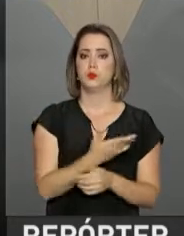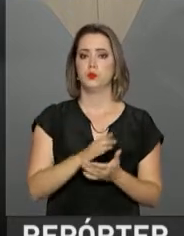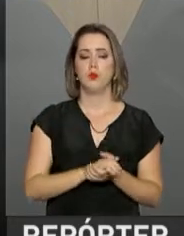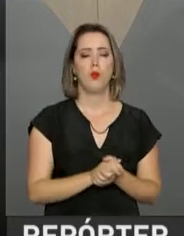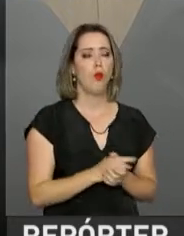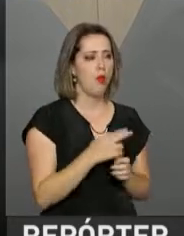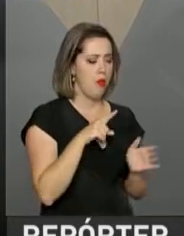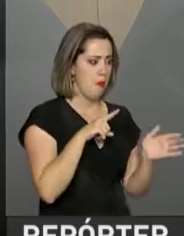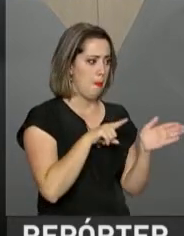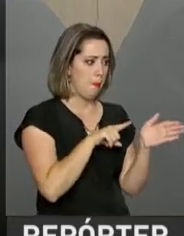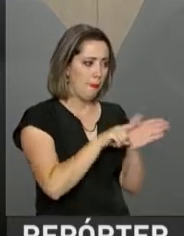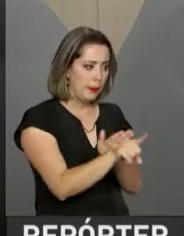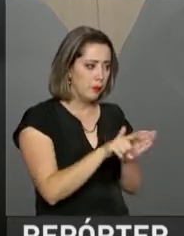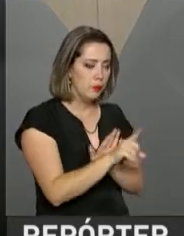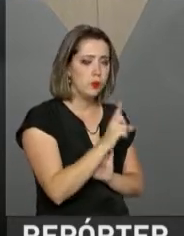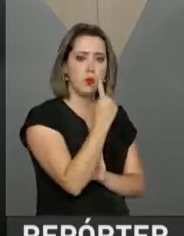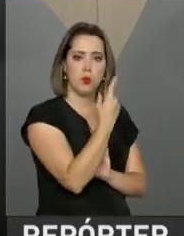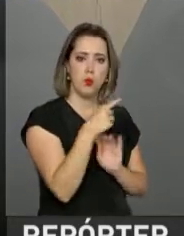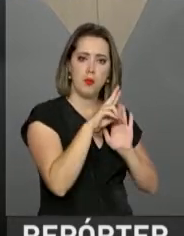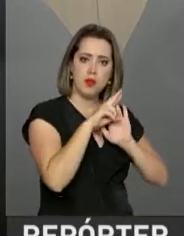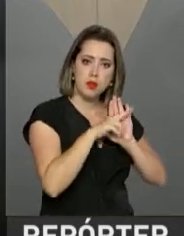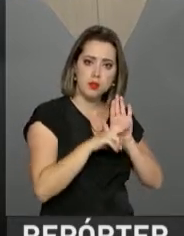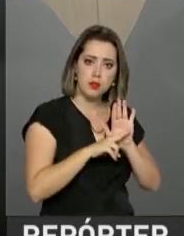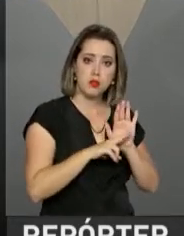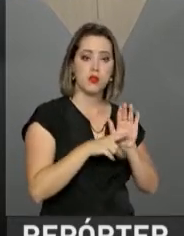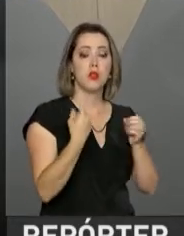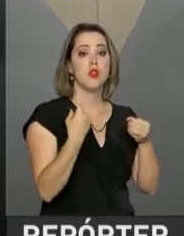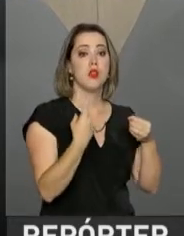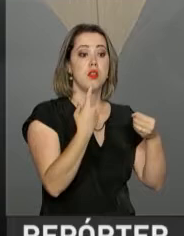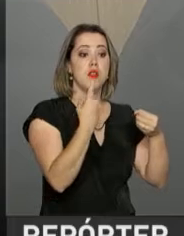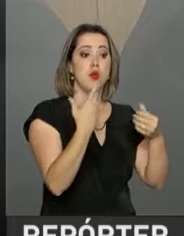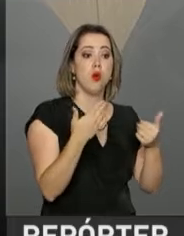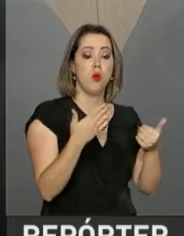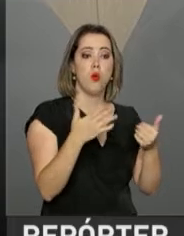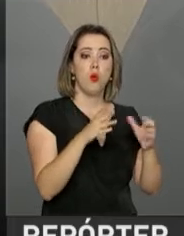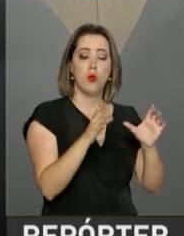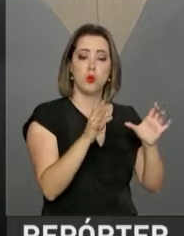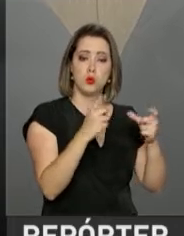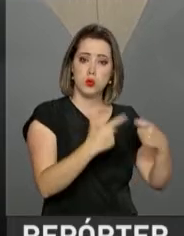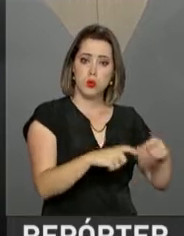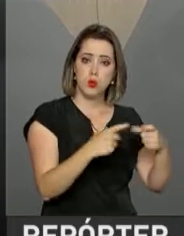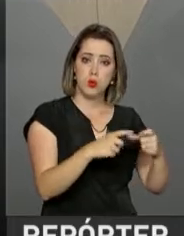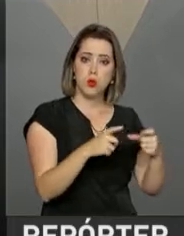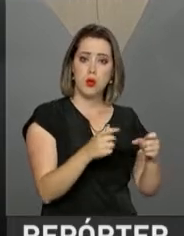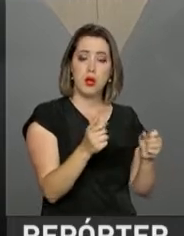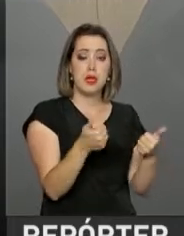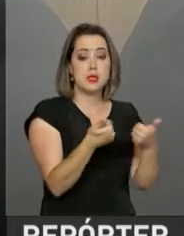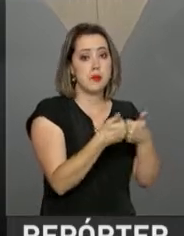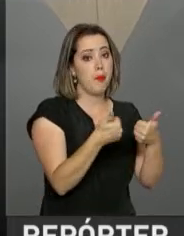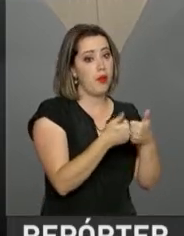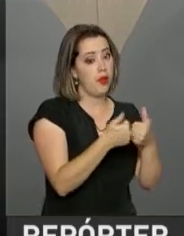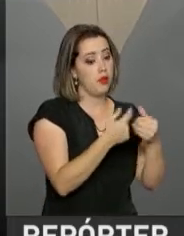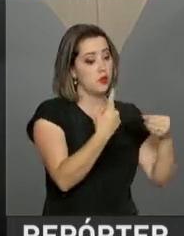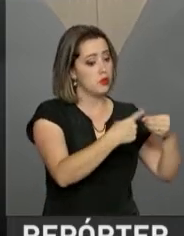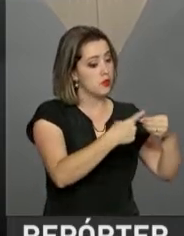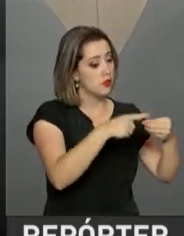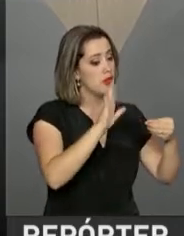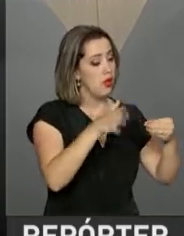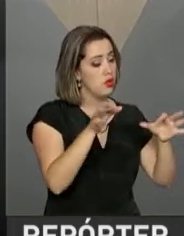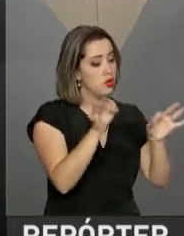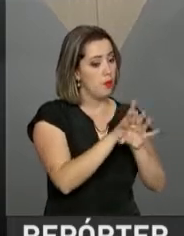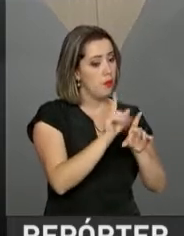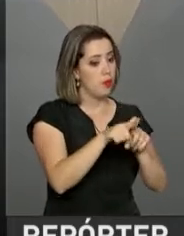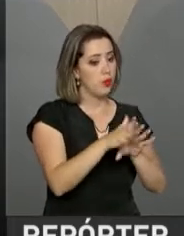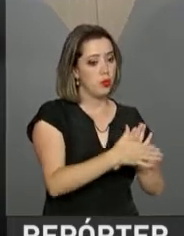que os empreendimentos que estão mais próximos de bairros já urbanizados vão ser melhor avaliados. Na prática, como é que isso